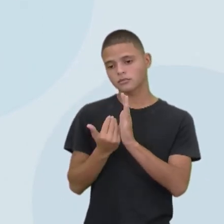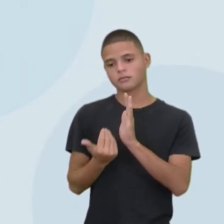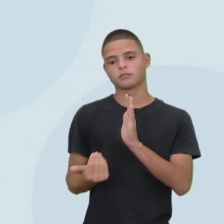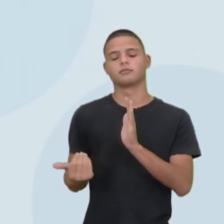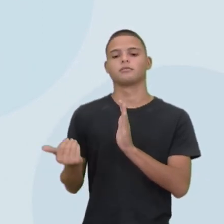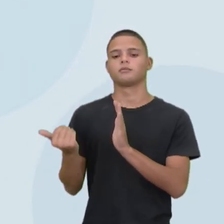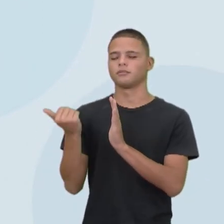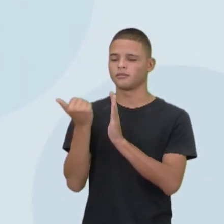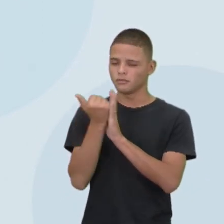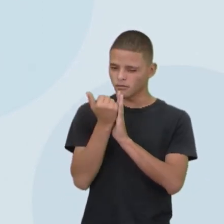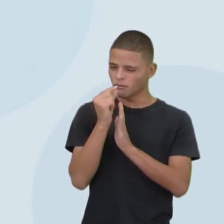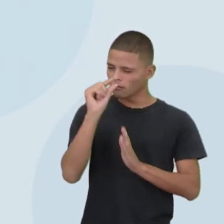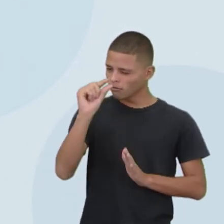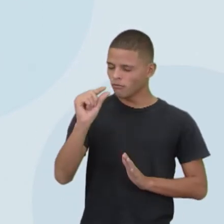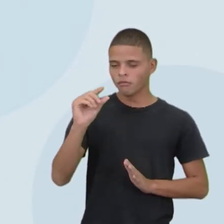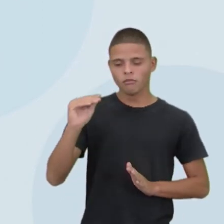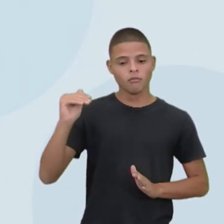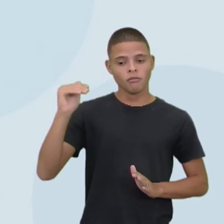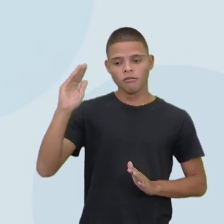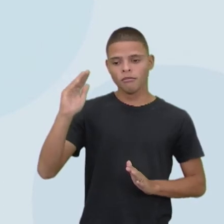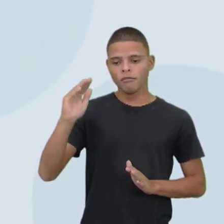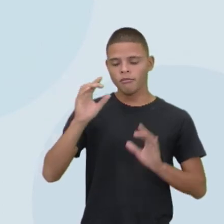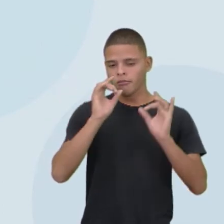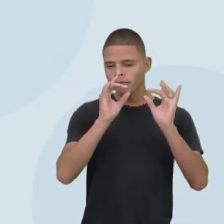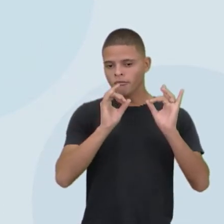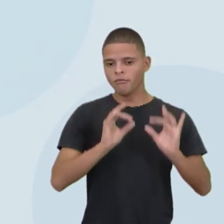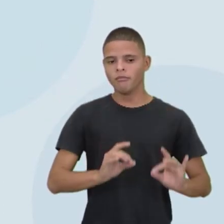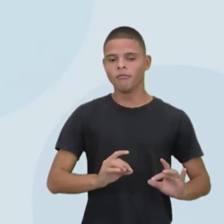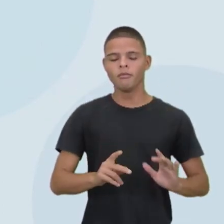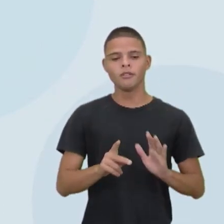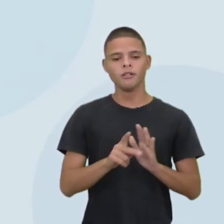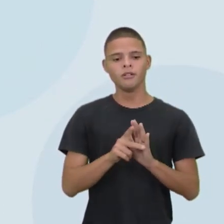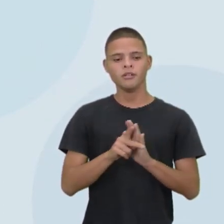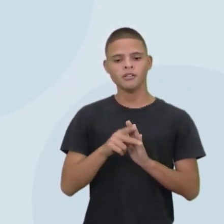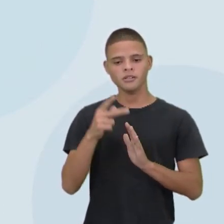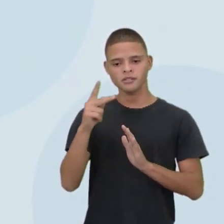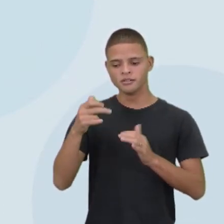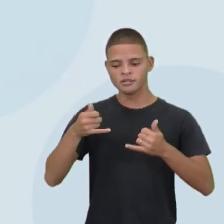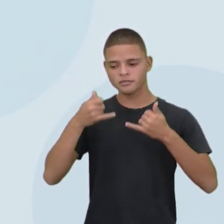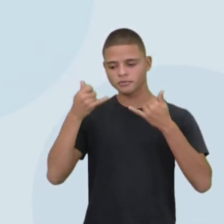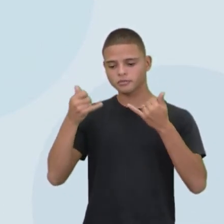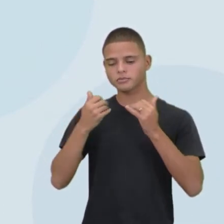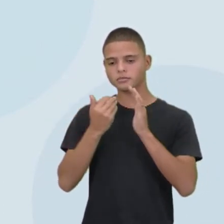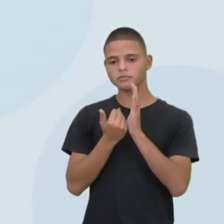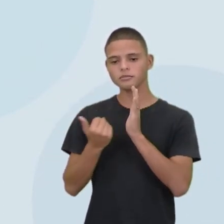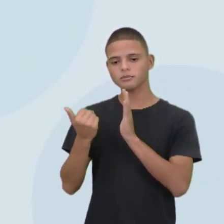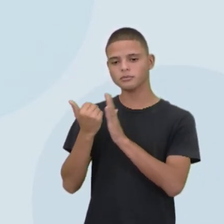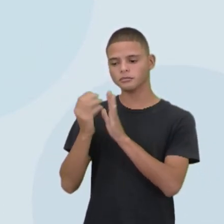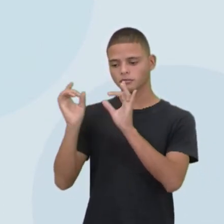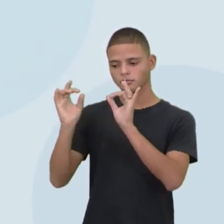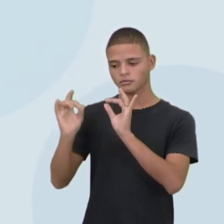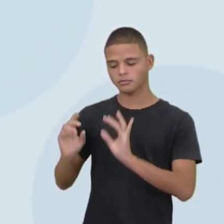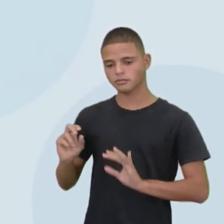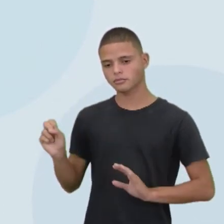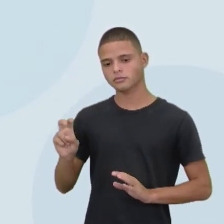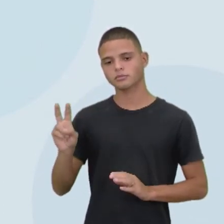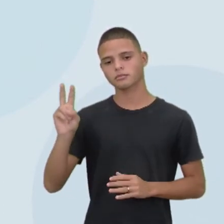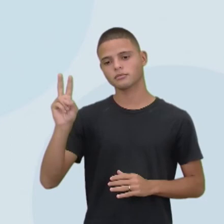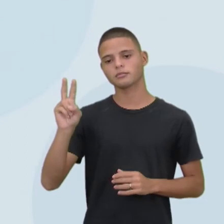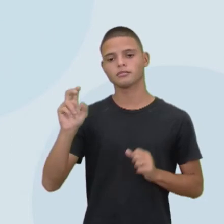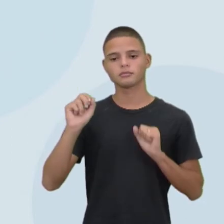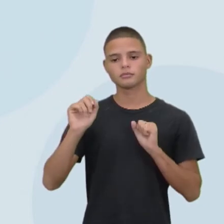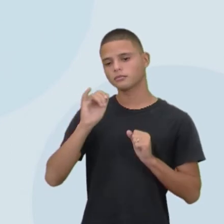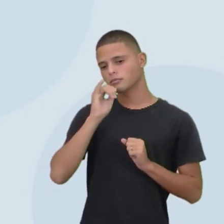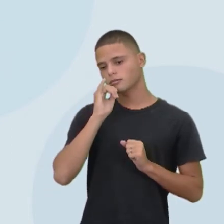aprofundar, ser um pouquinho mais específico, né? Tornar o seu dado um pouco mais rigoroso aí, você pode